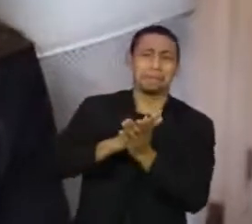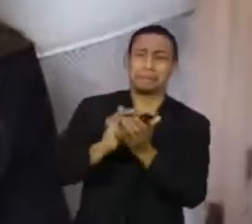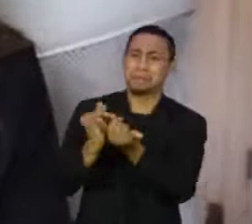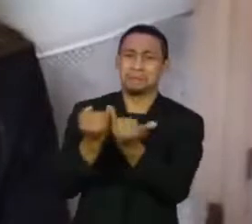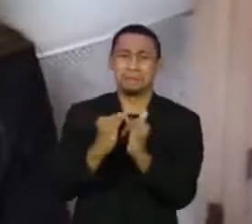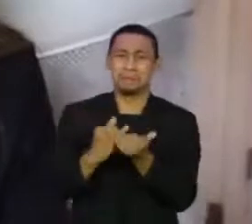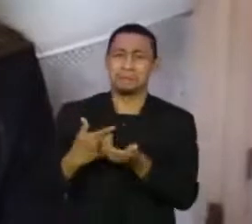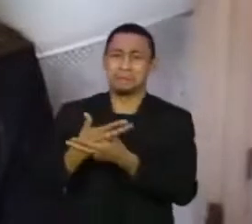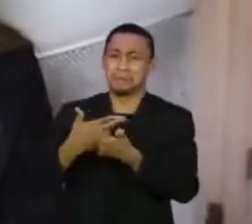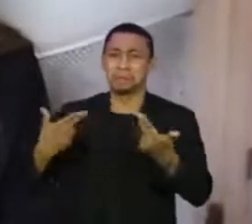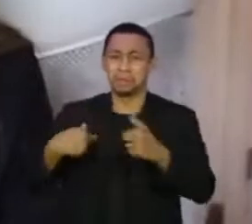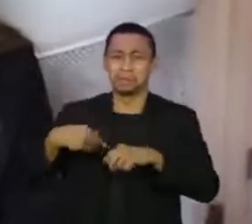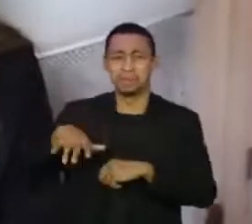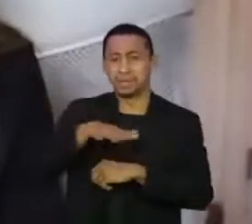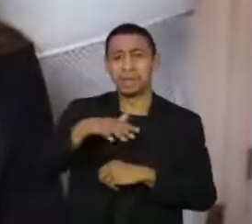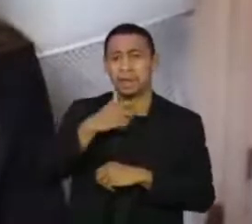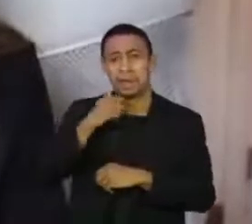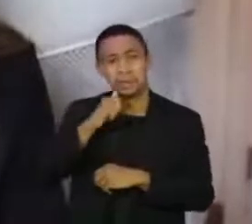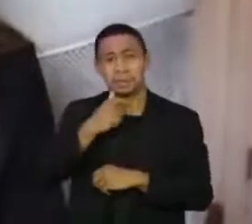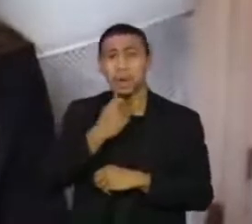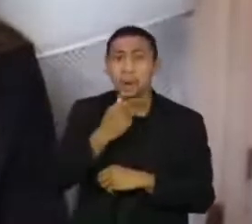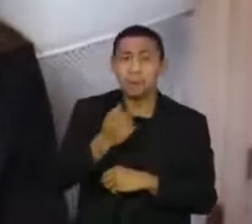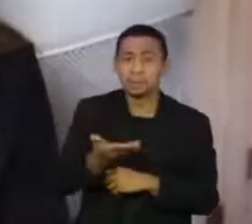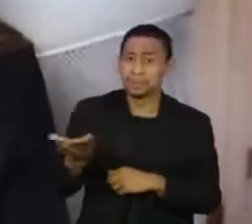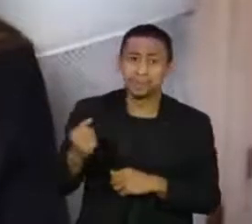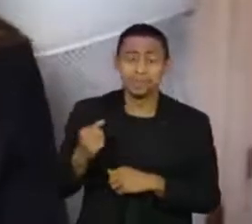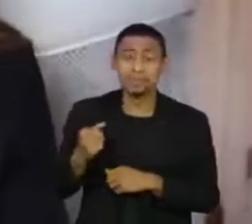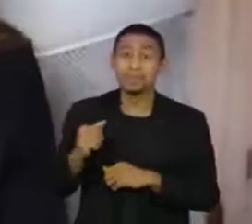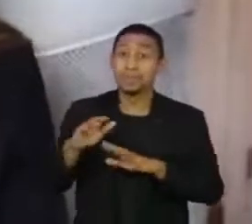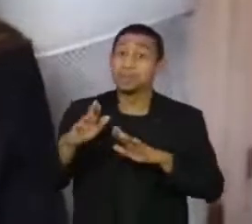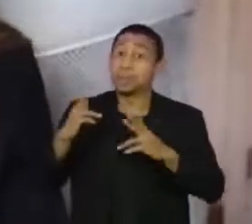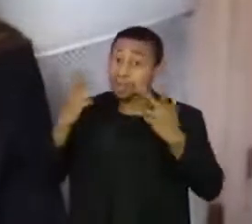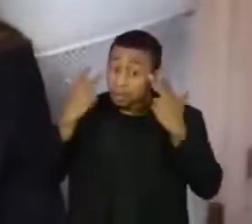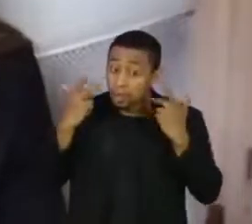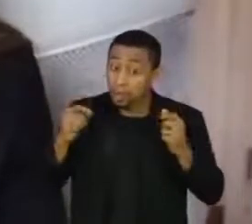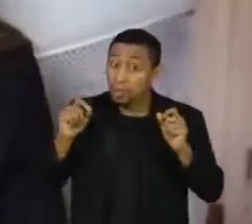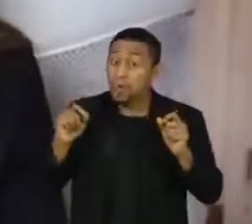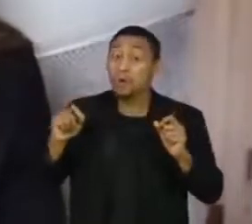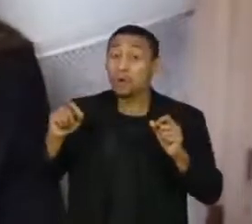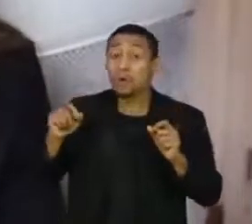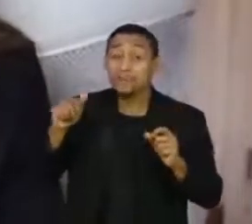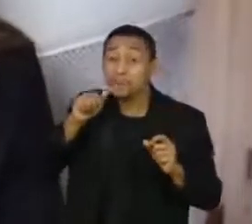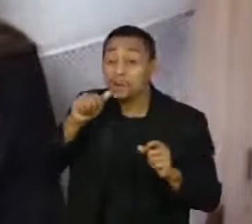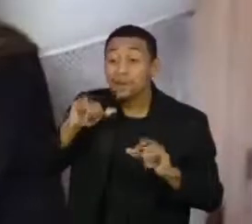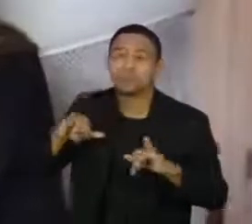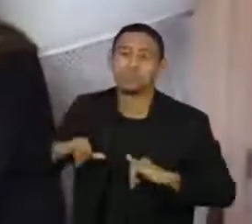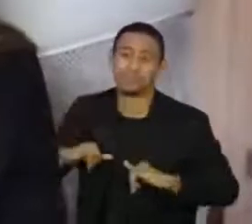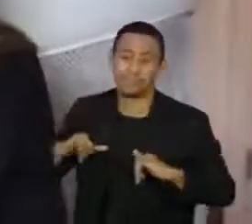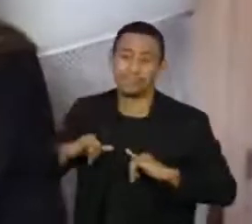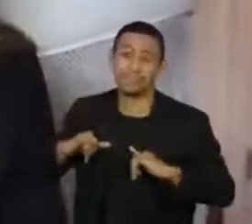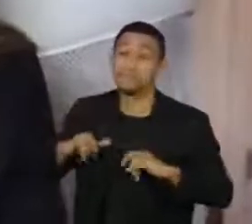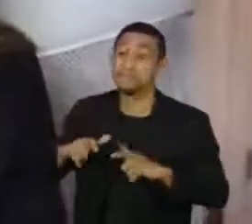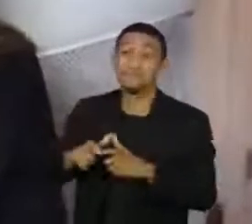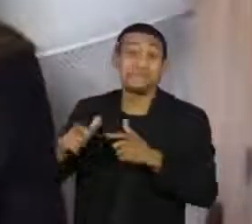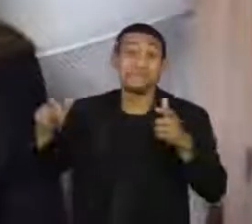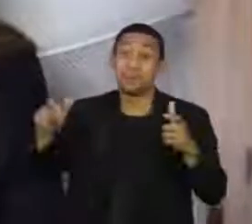com mulheres, seja com homens. Mas, obviamente, isso é muito mais comum com mulheres, né? Contra mulheres, e contra mulheres negras é ainda mais comum.